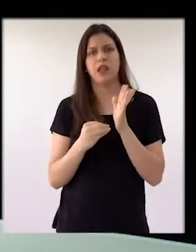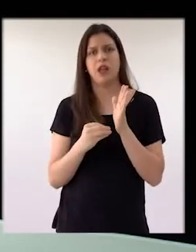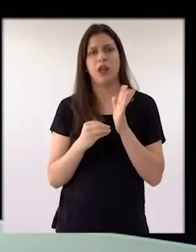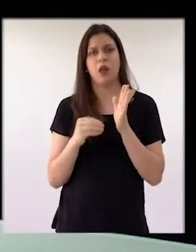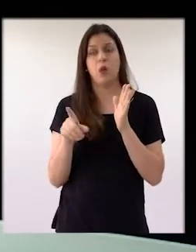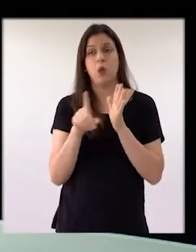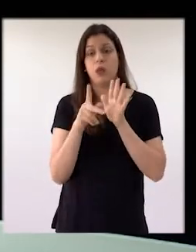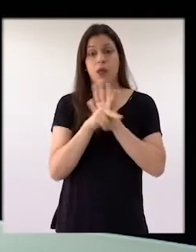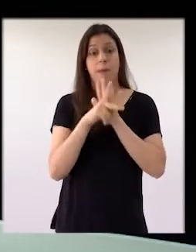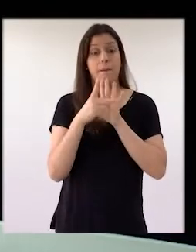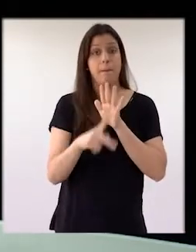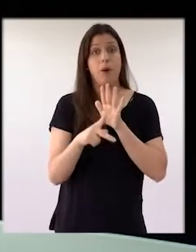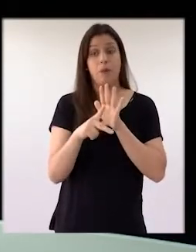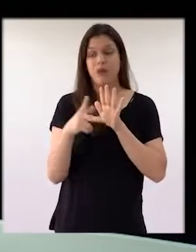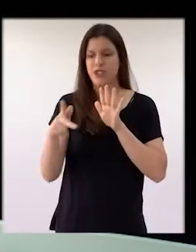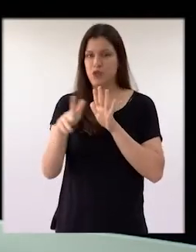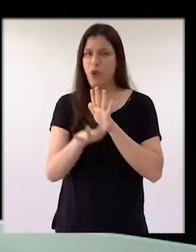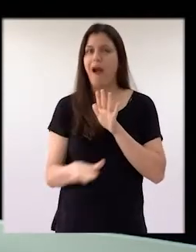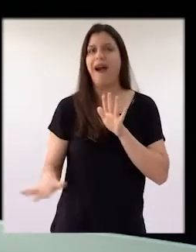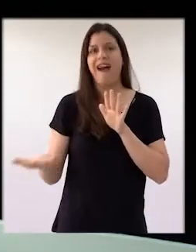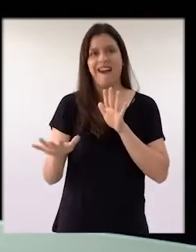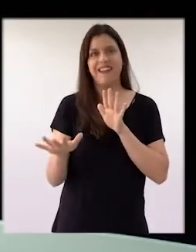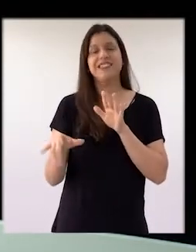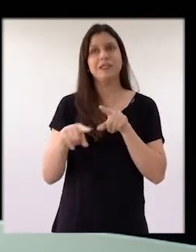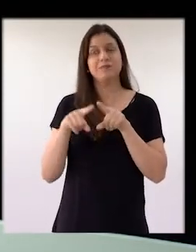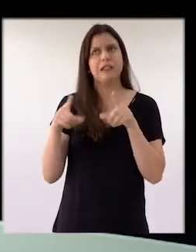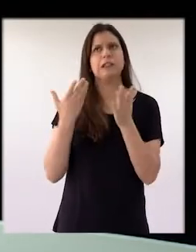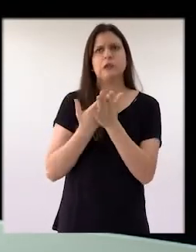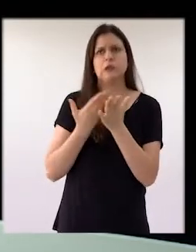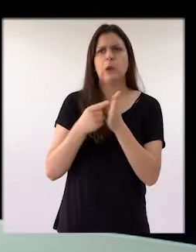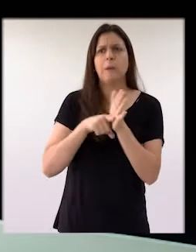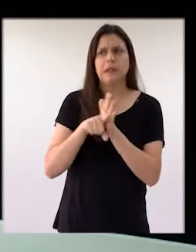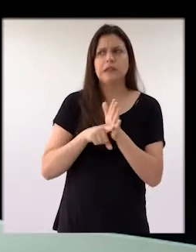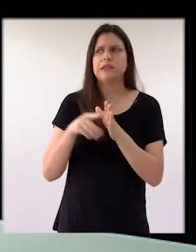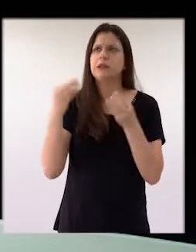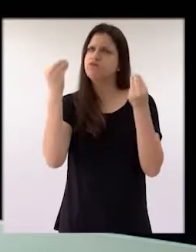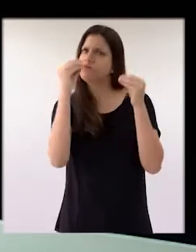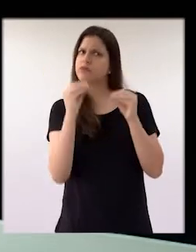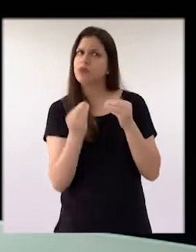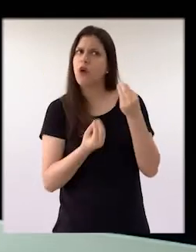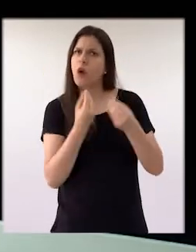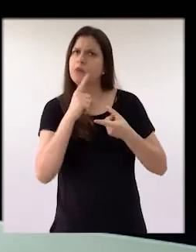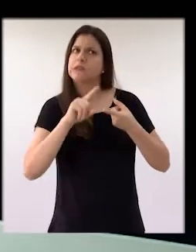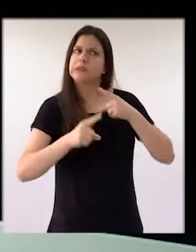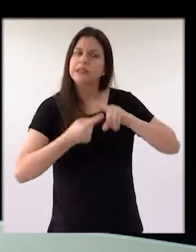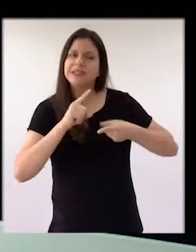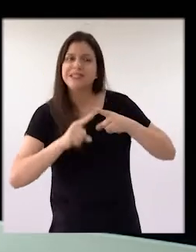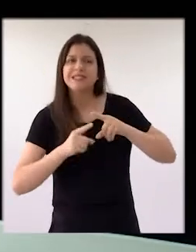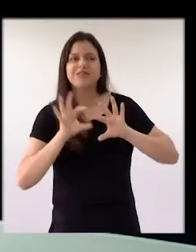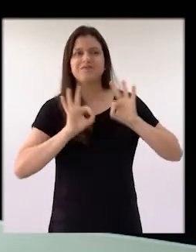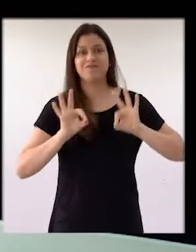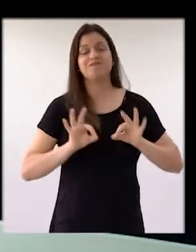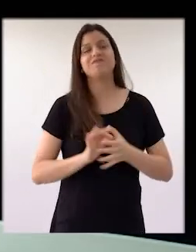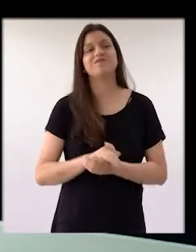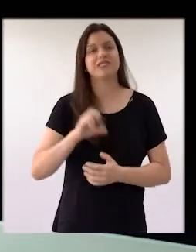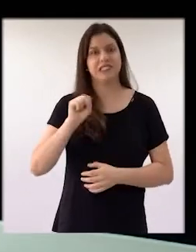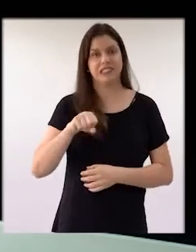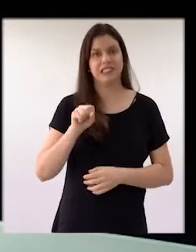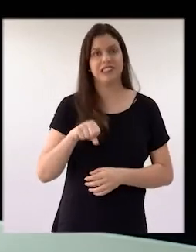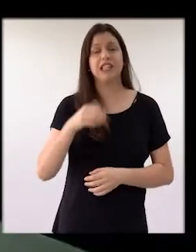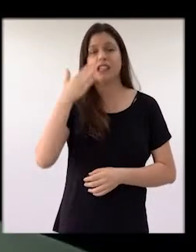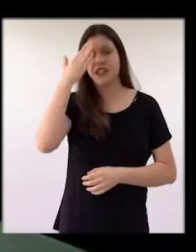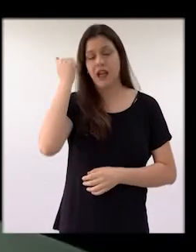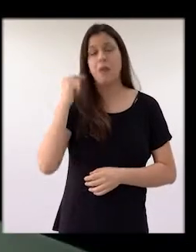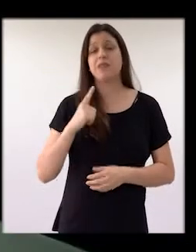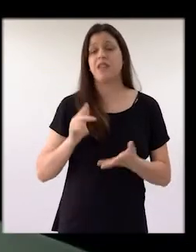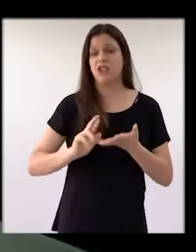modelo, essa técnica que não era originalmente da sua área, deu certo trazer ela para o seu estudo? Então,